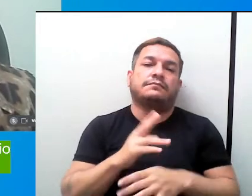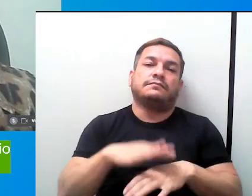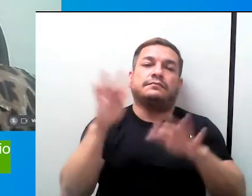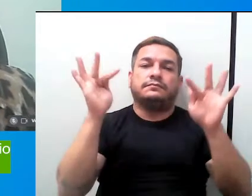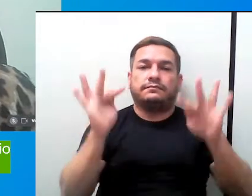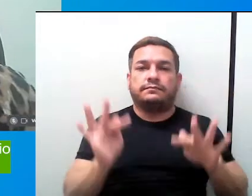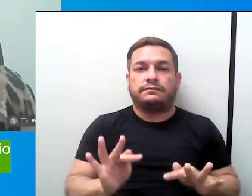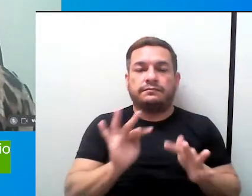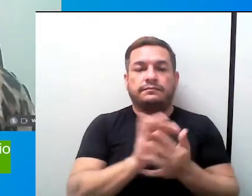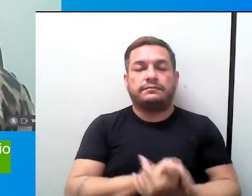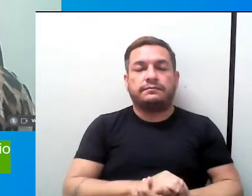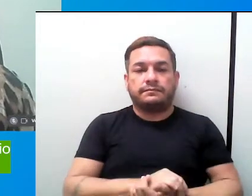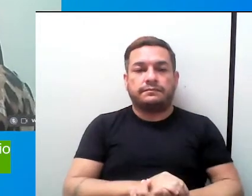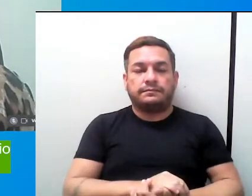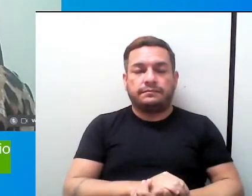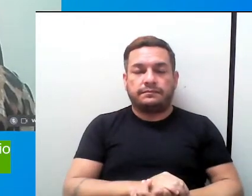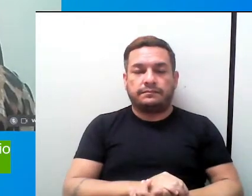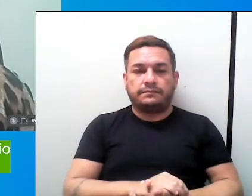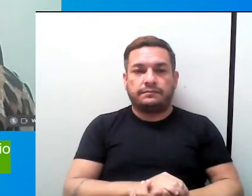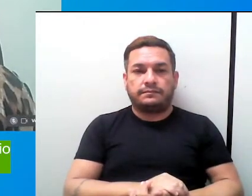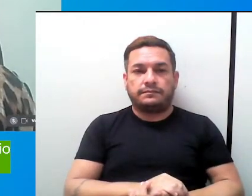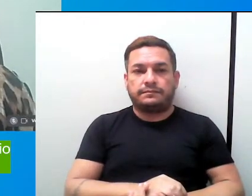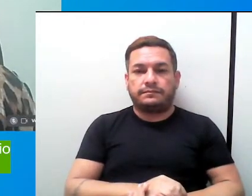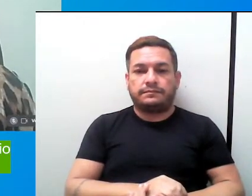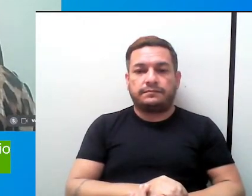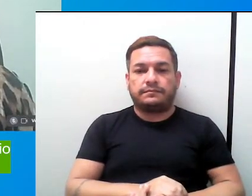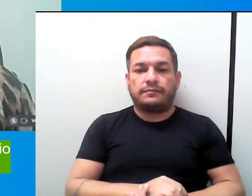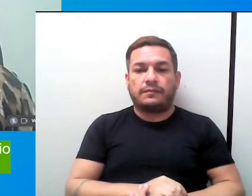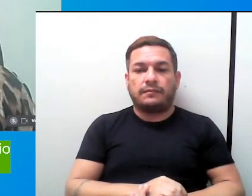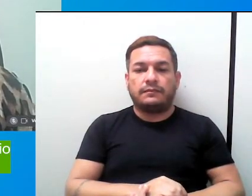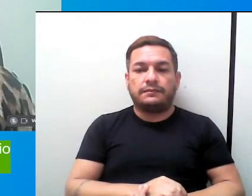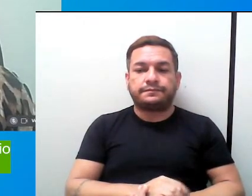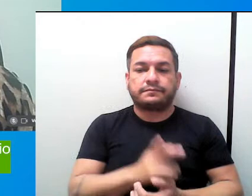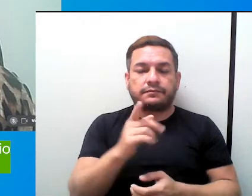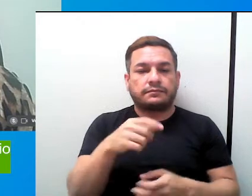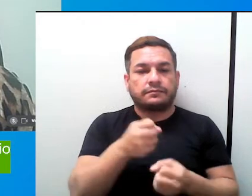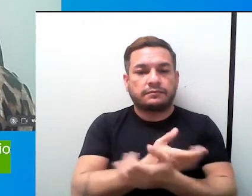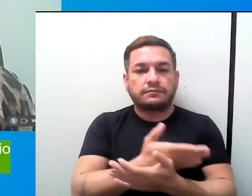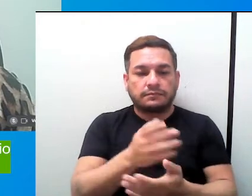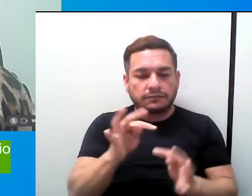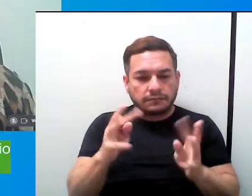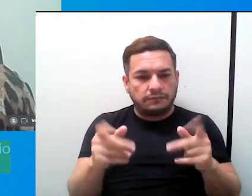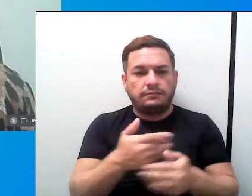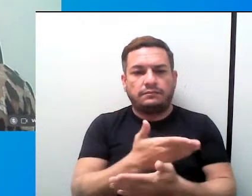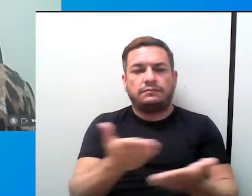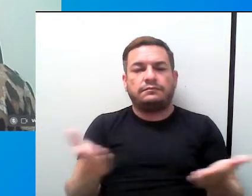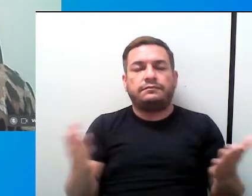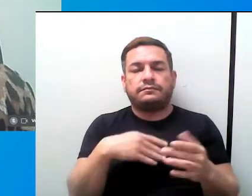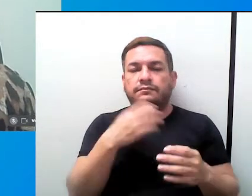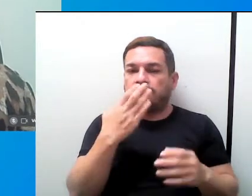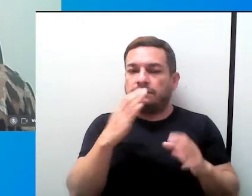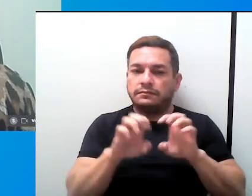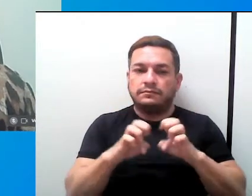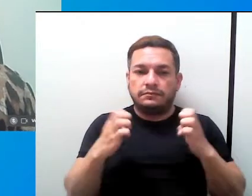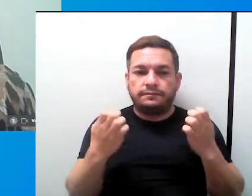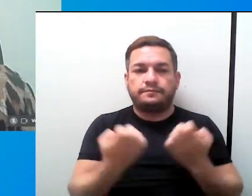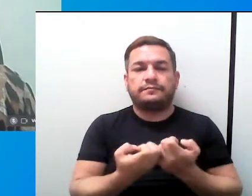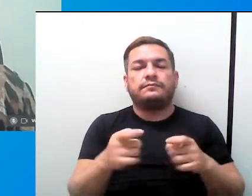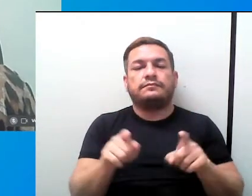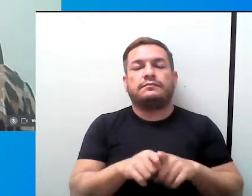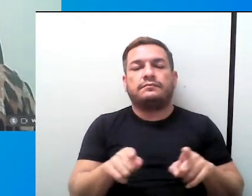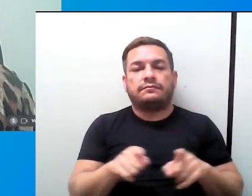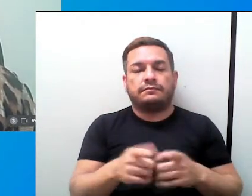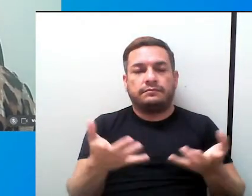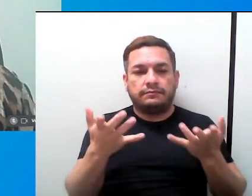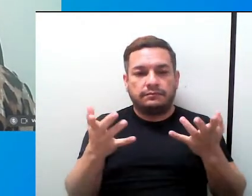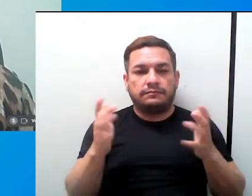Né? Então, desejo a todos um excelente evento. Desejo também que,